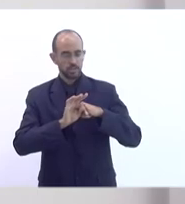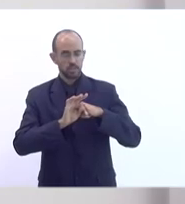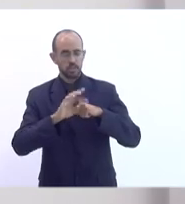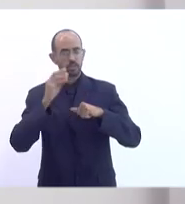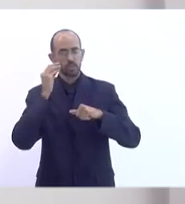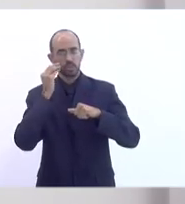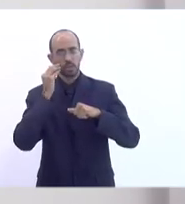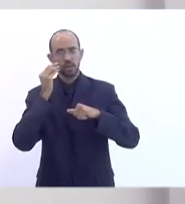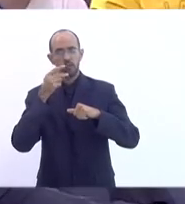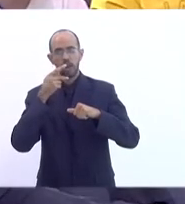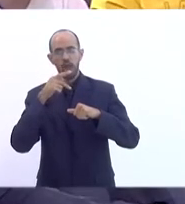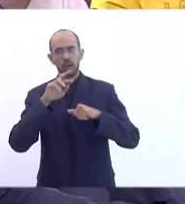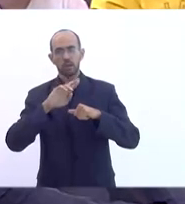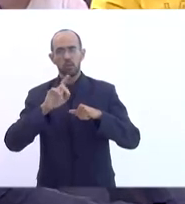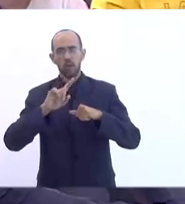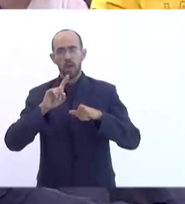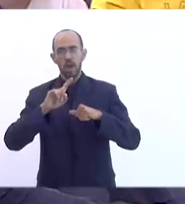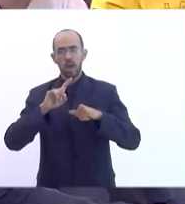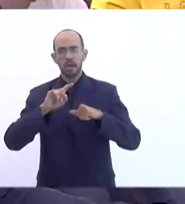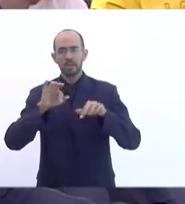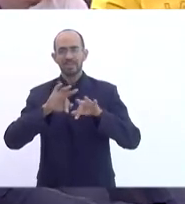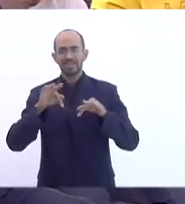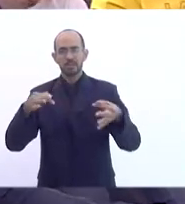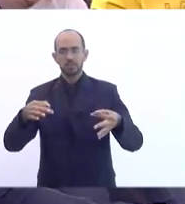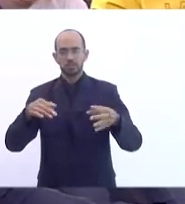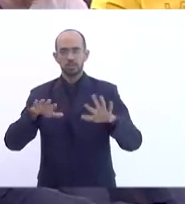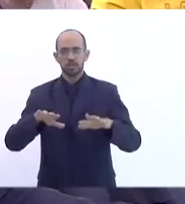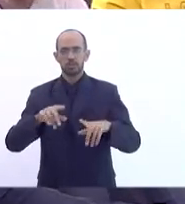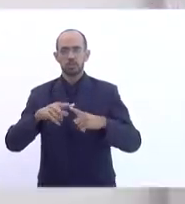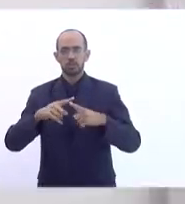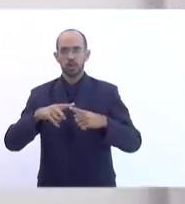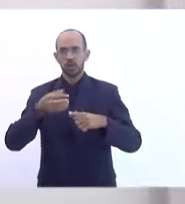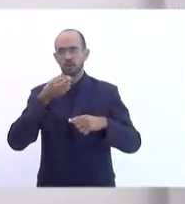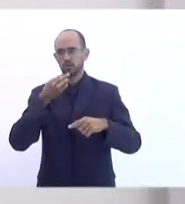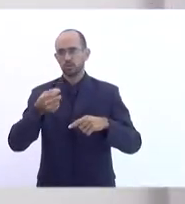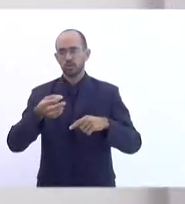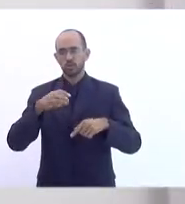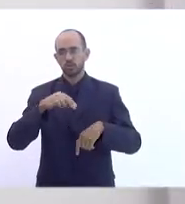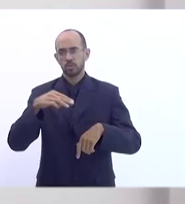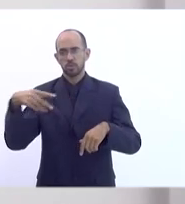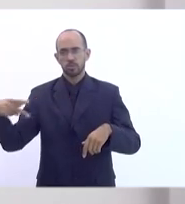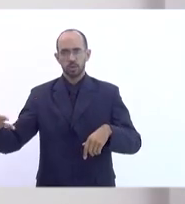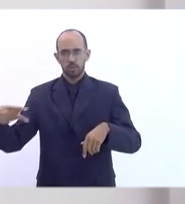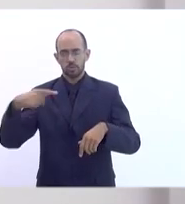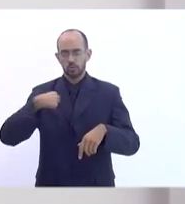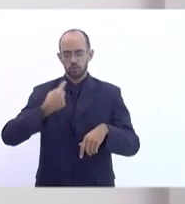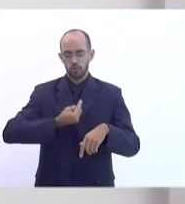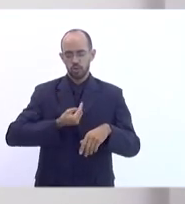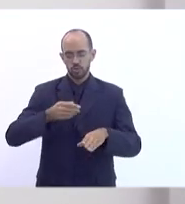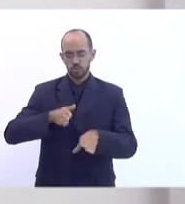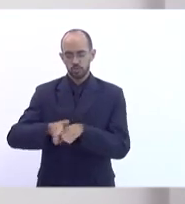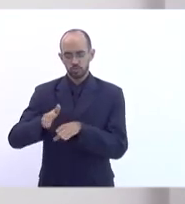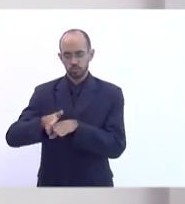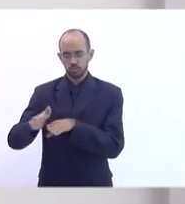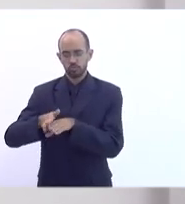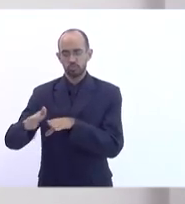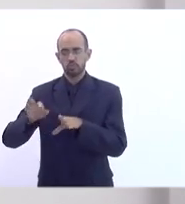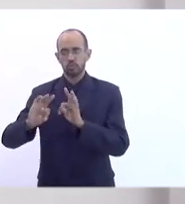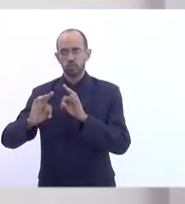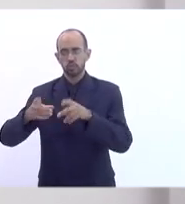que não é Pacífico tá a recomendação que nós recebemos os Ministério Público nós estamos destruindo